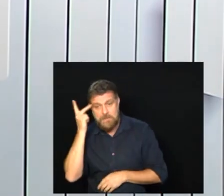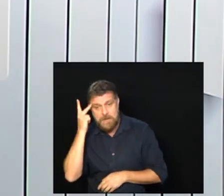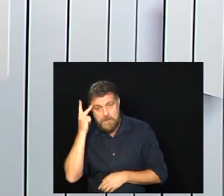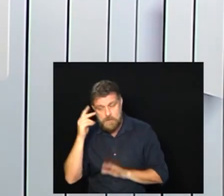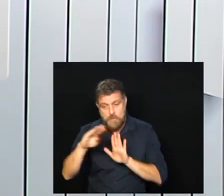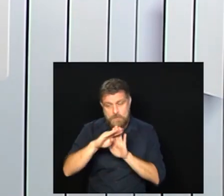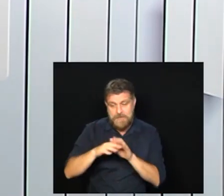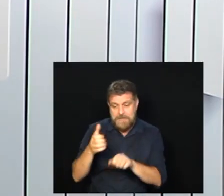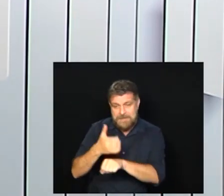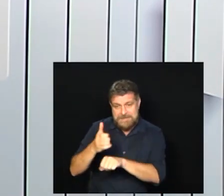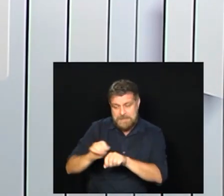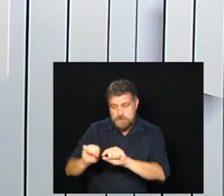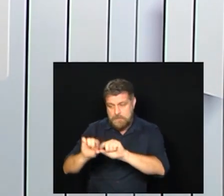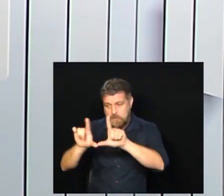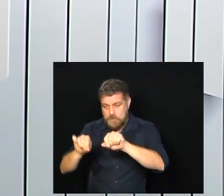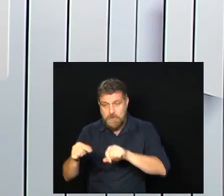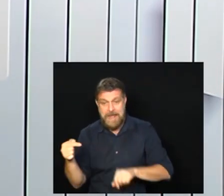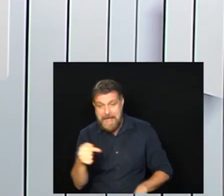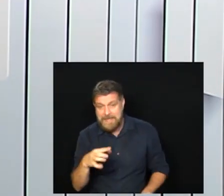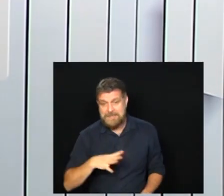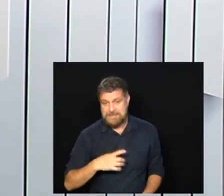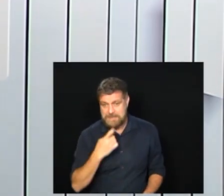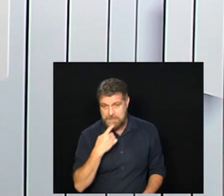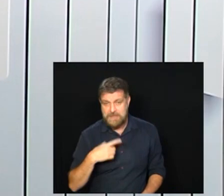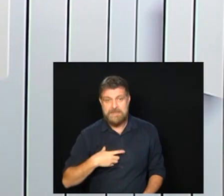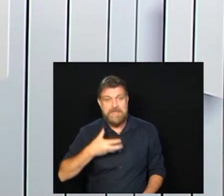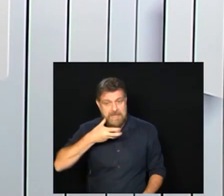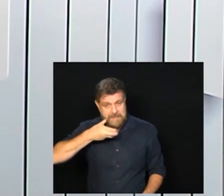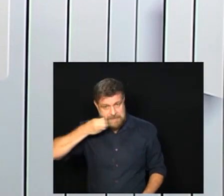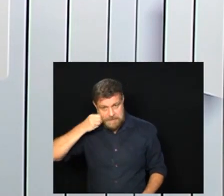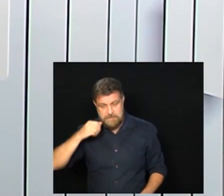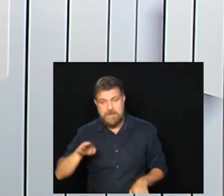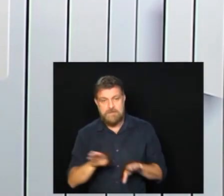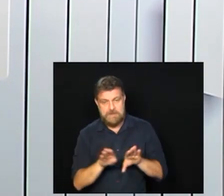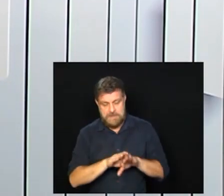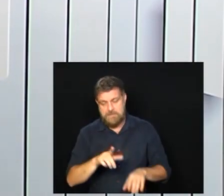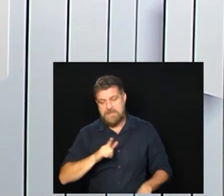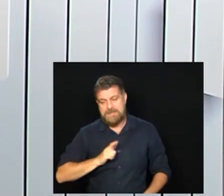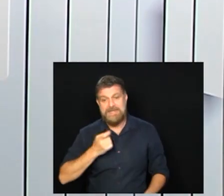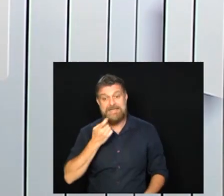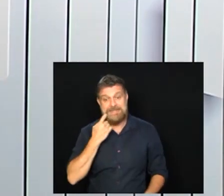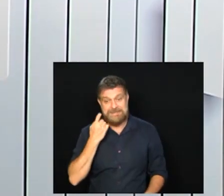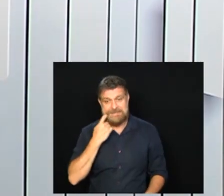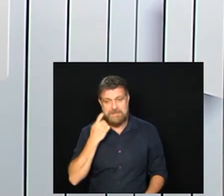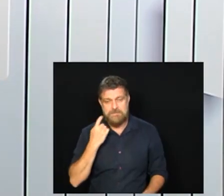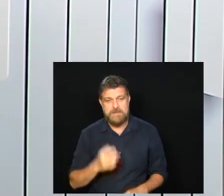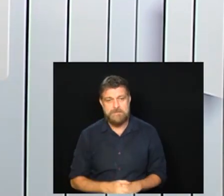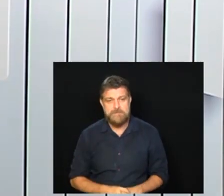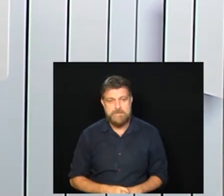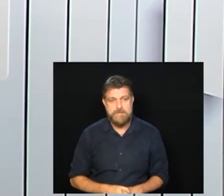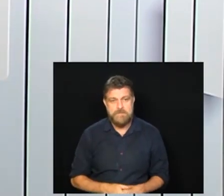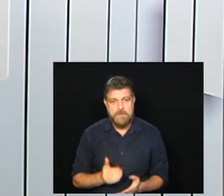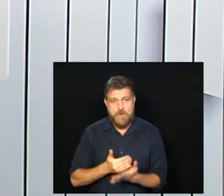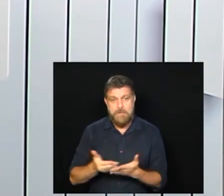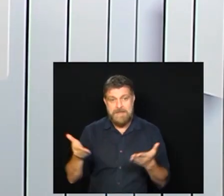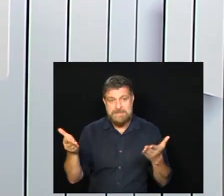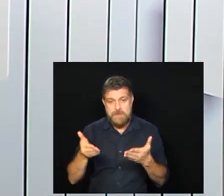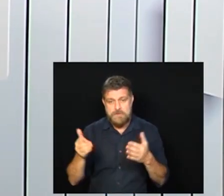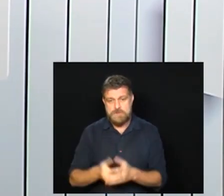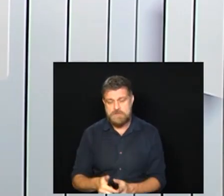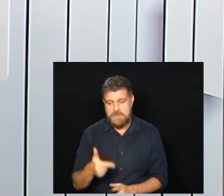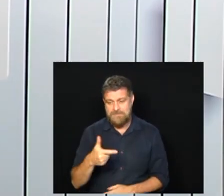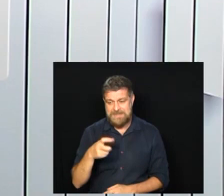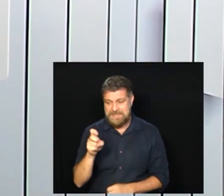programa de estágio, e aqui em Campinas também tem vagas disponíveis nesta sexta-feira. Olha só, começa hoje a